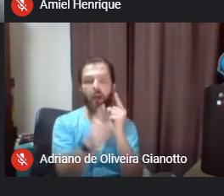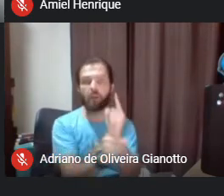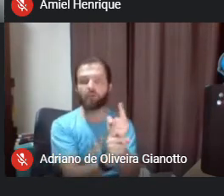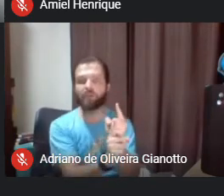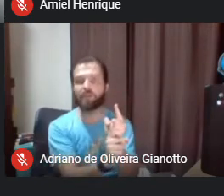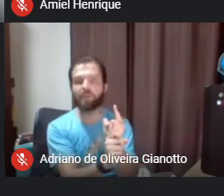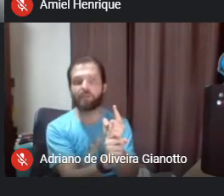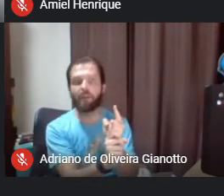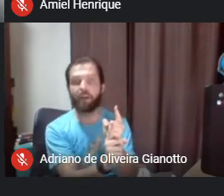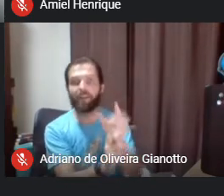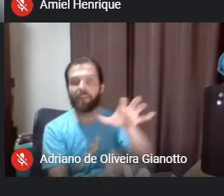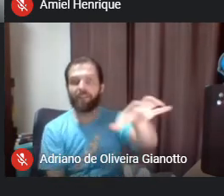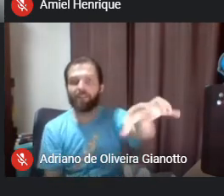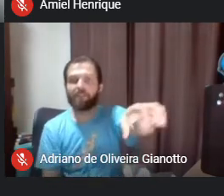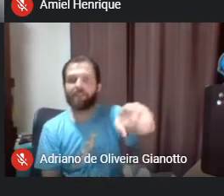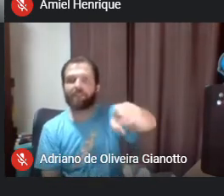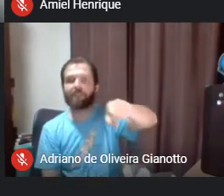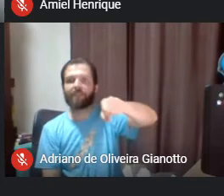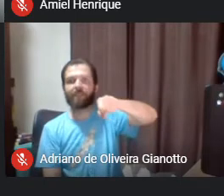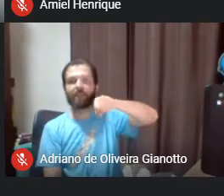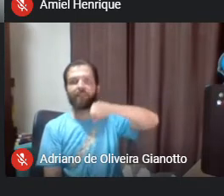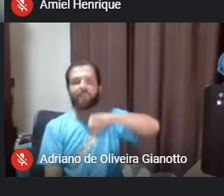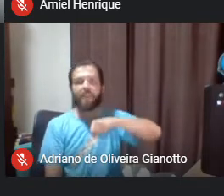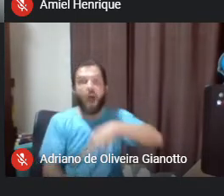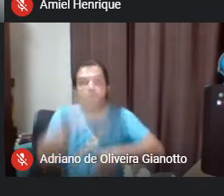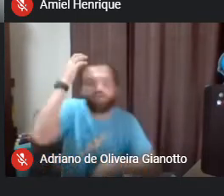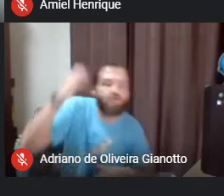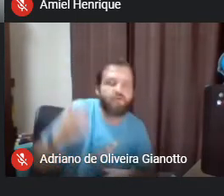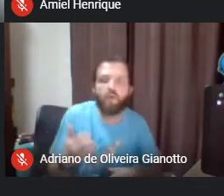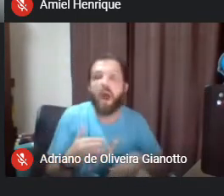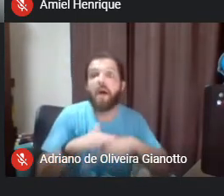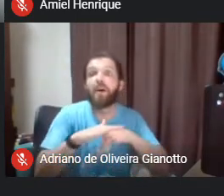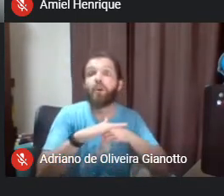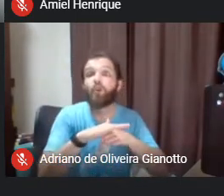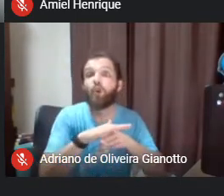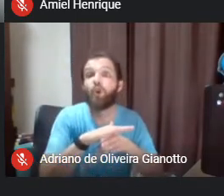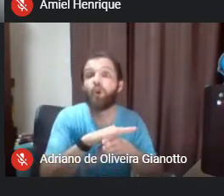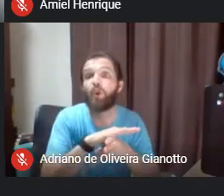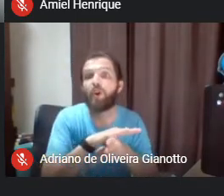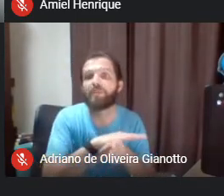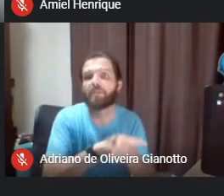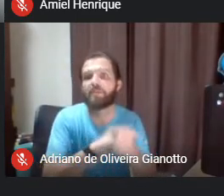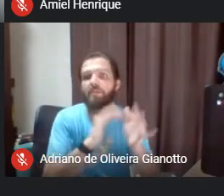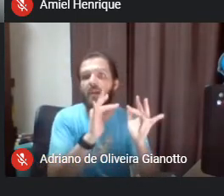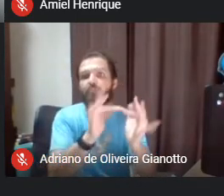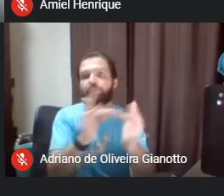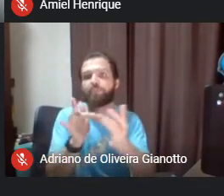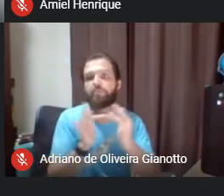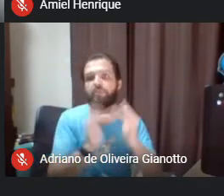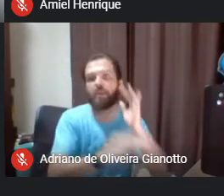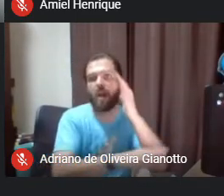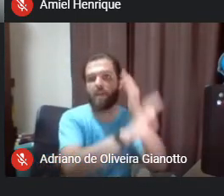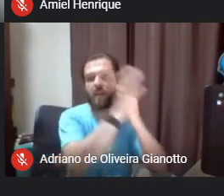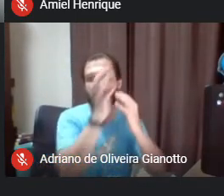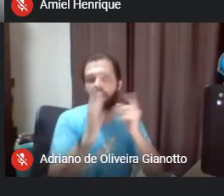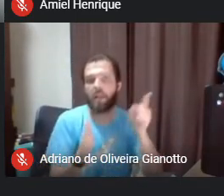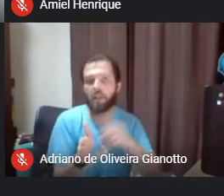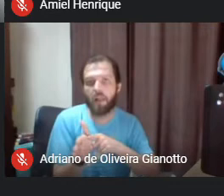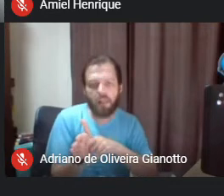sozinho. E esse médico encontrou essa criança, levou até a sua casa